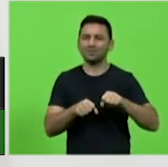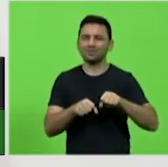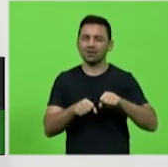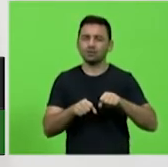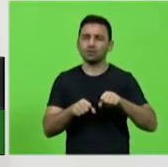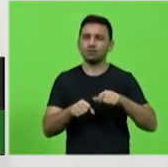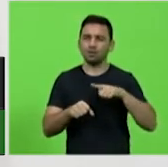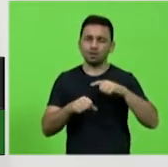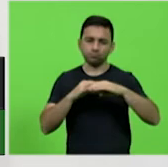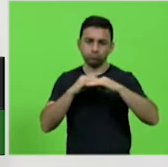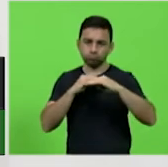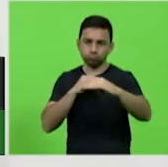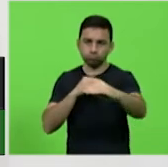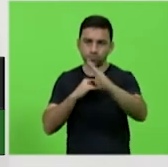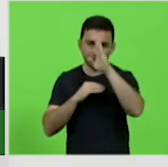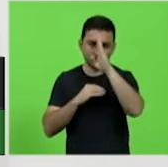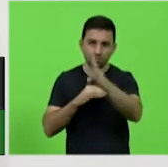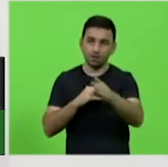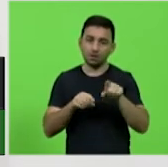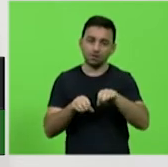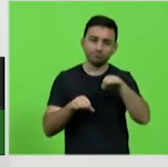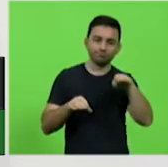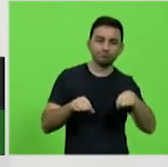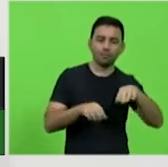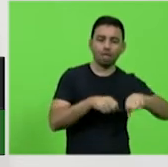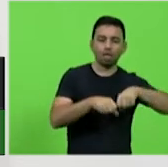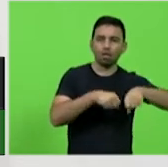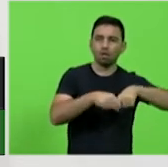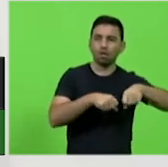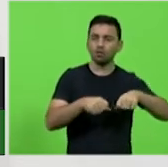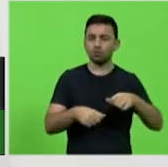da BR-470? E assim tem que ser, não